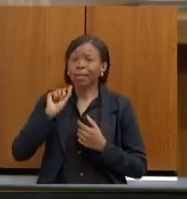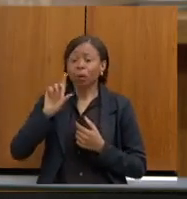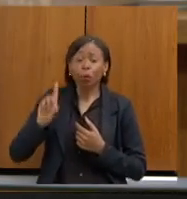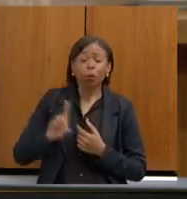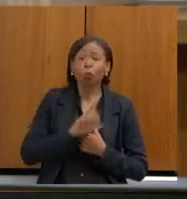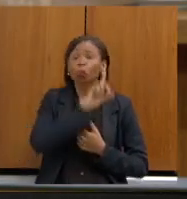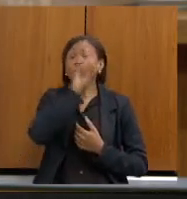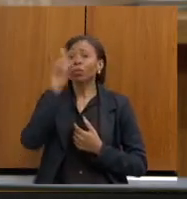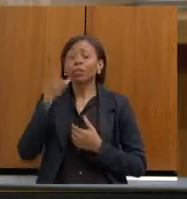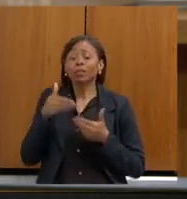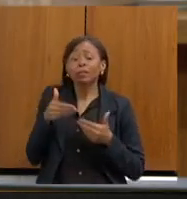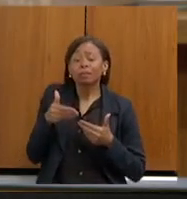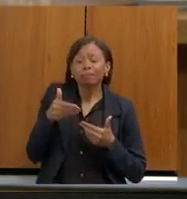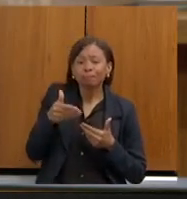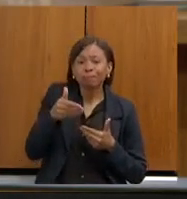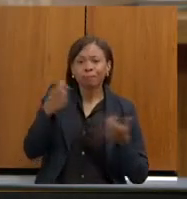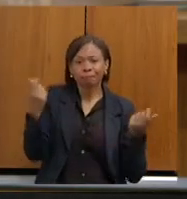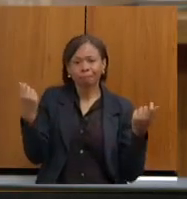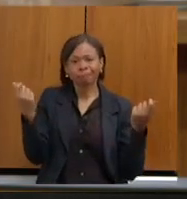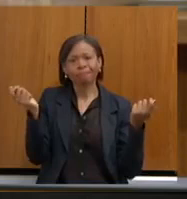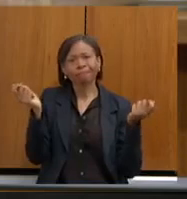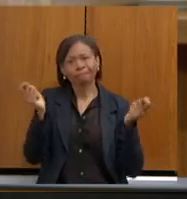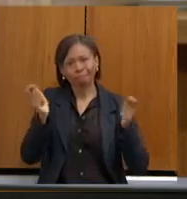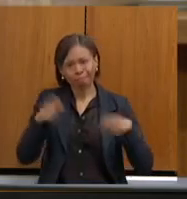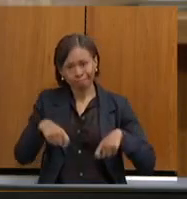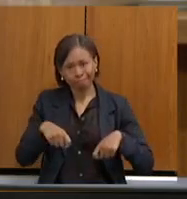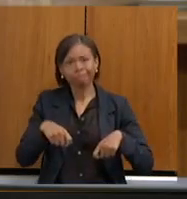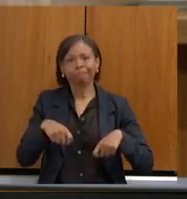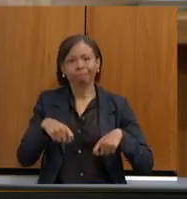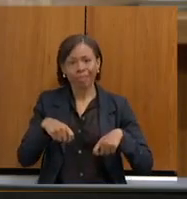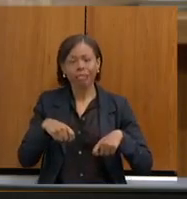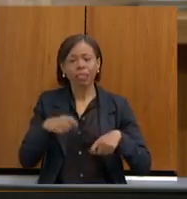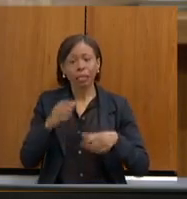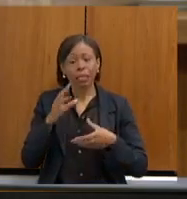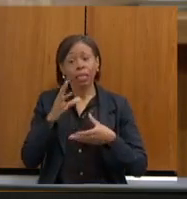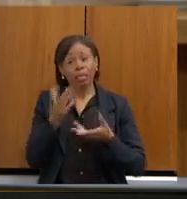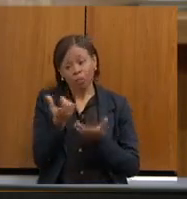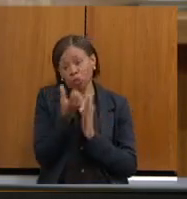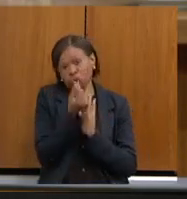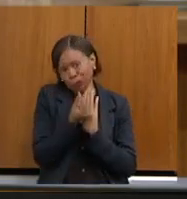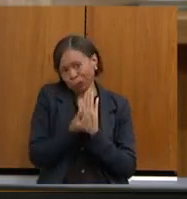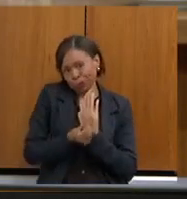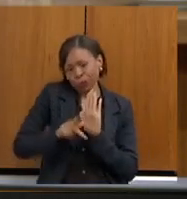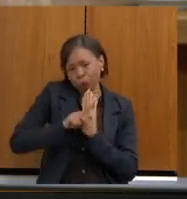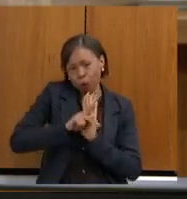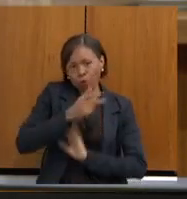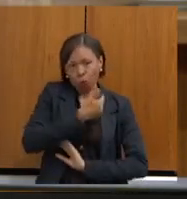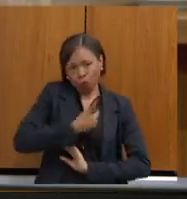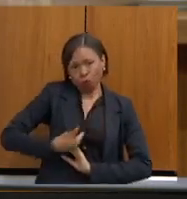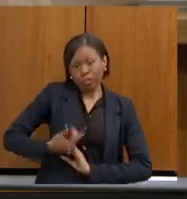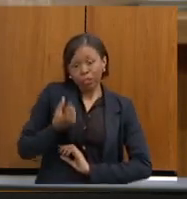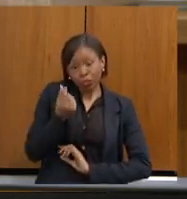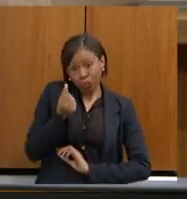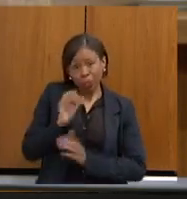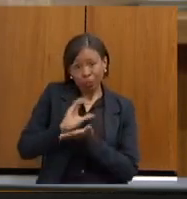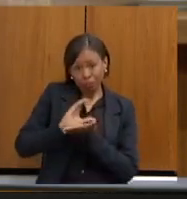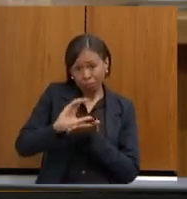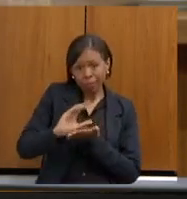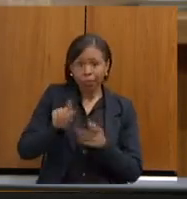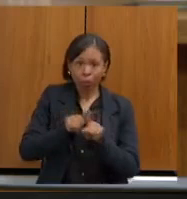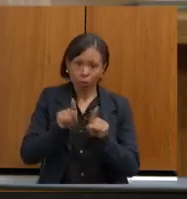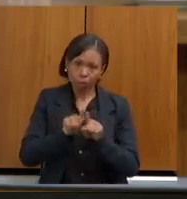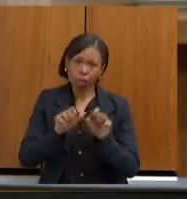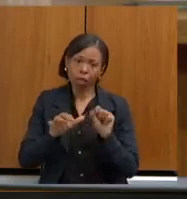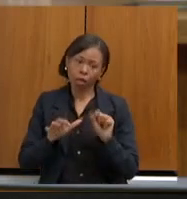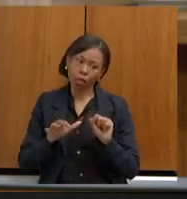possível quando fofo a quando couber no orçamento do governo bem como tiver segurança